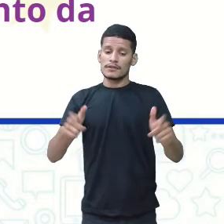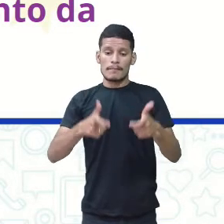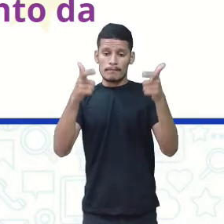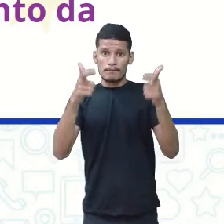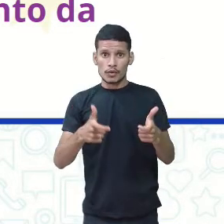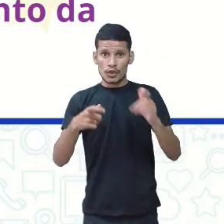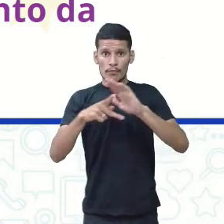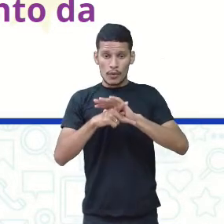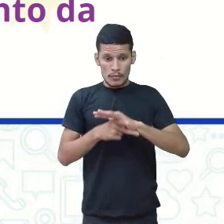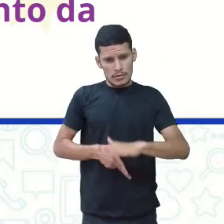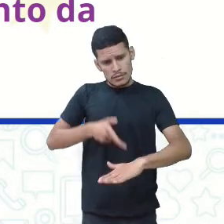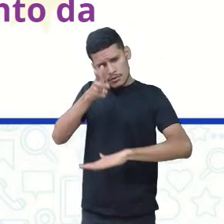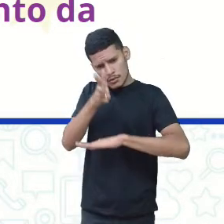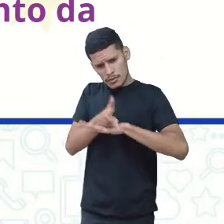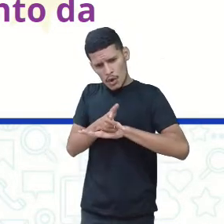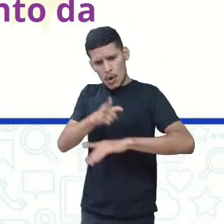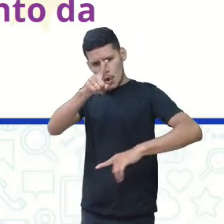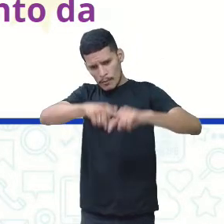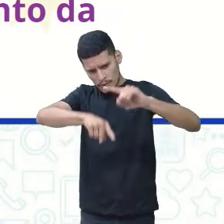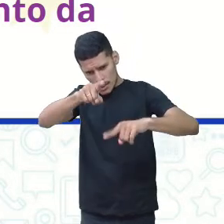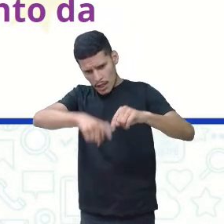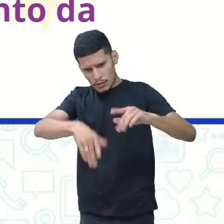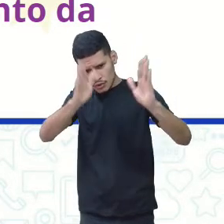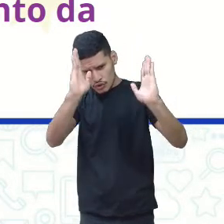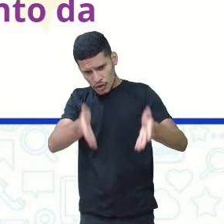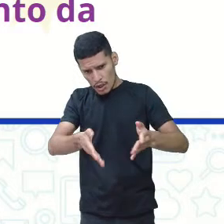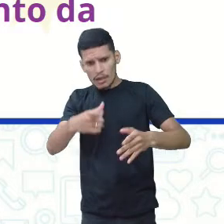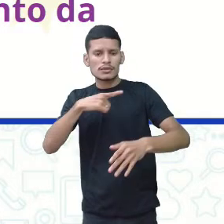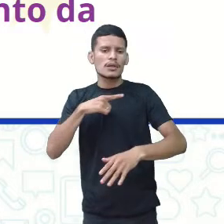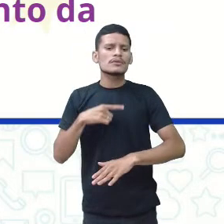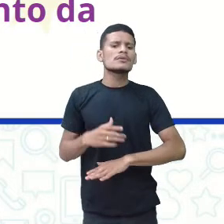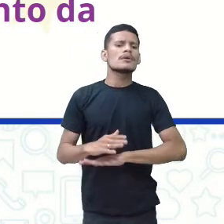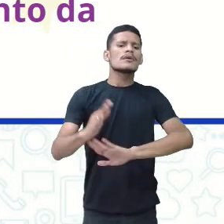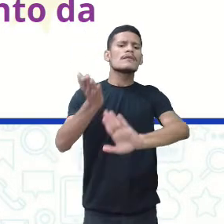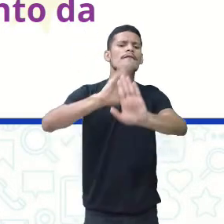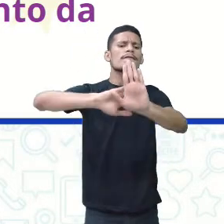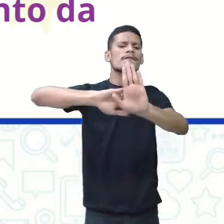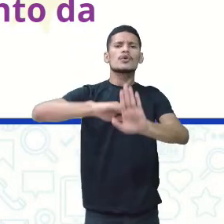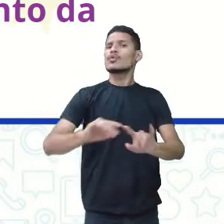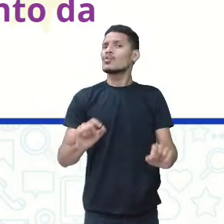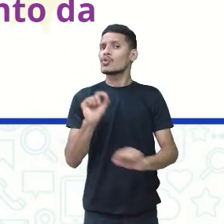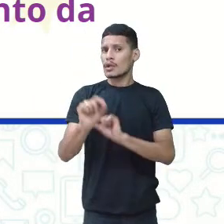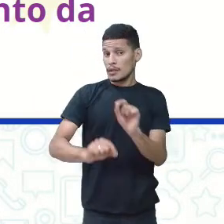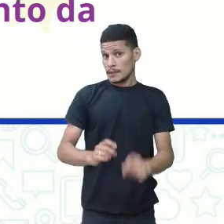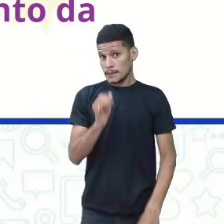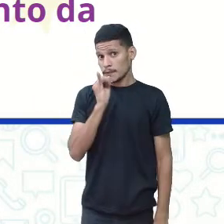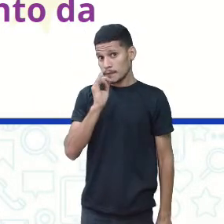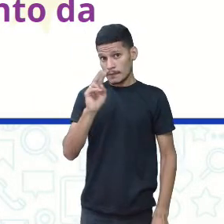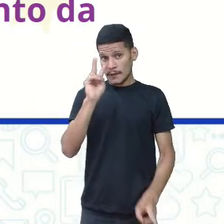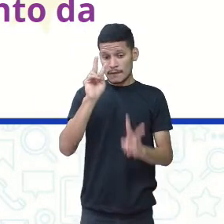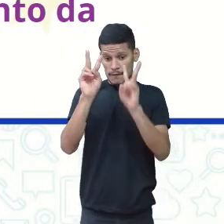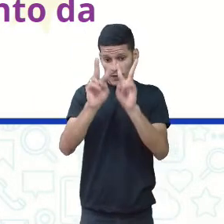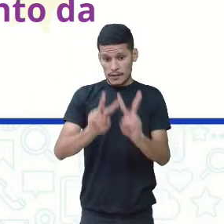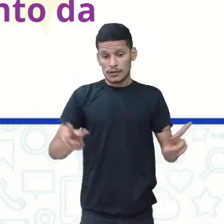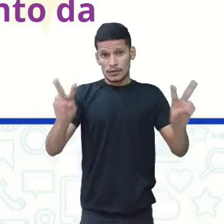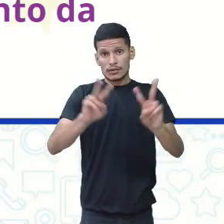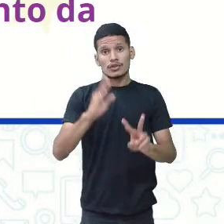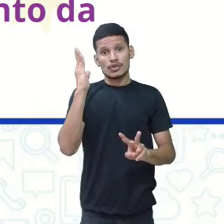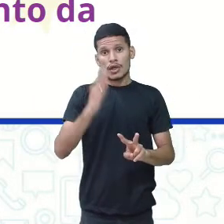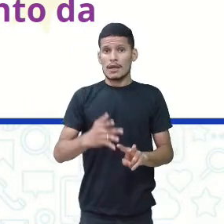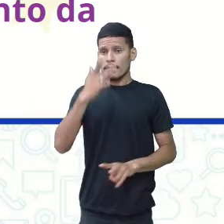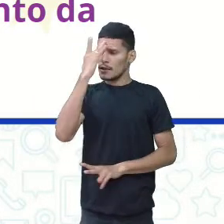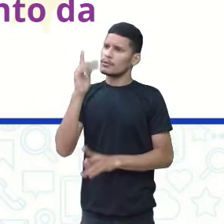posição aparente de um objeto em relação a um plano de fundo, tal como visto por observadores em